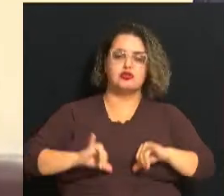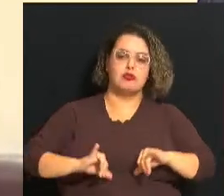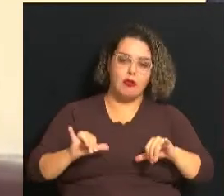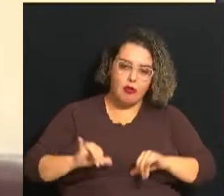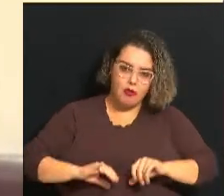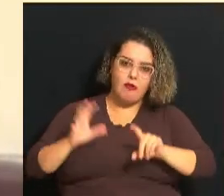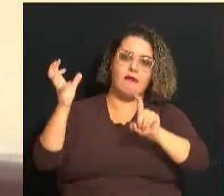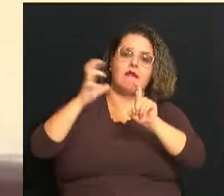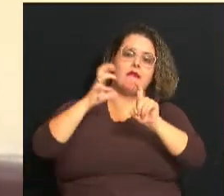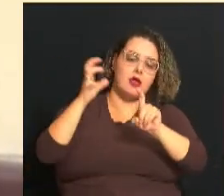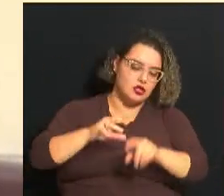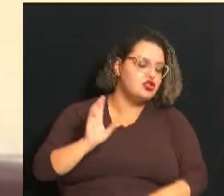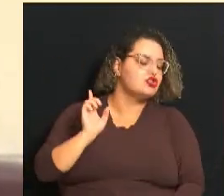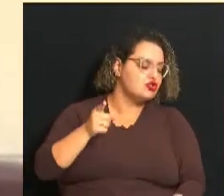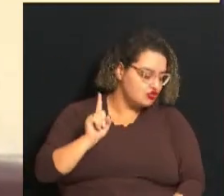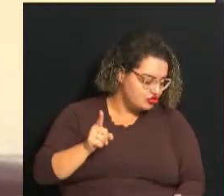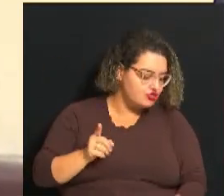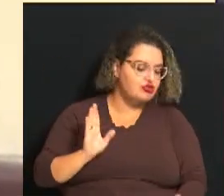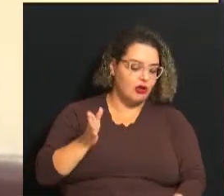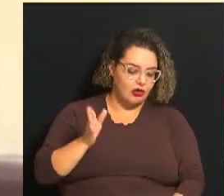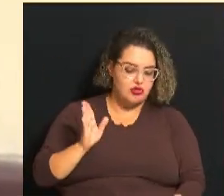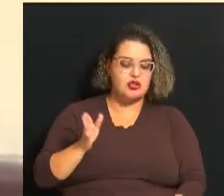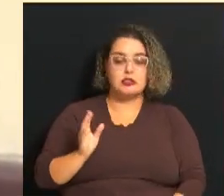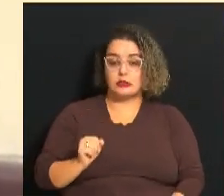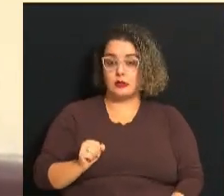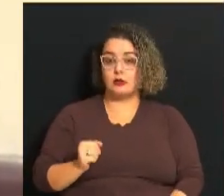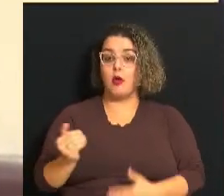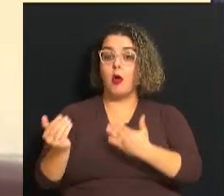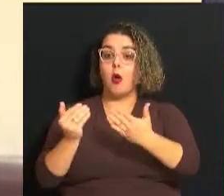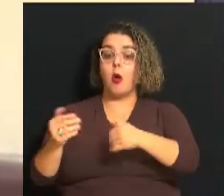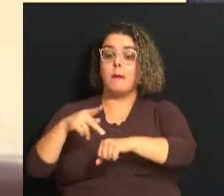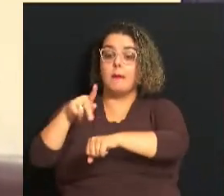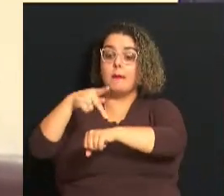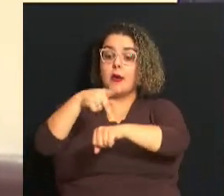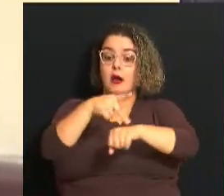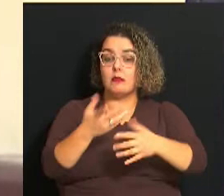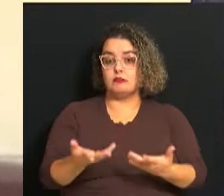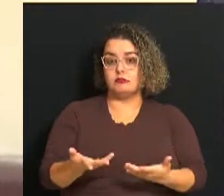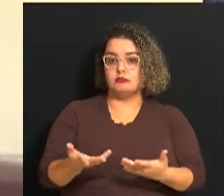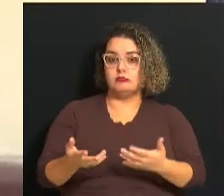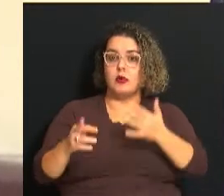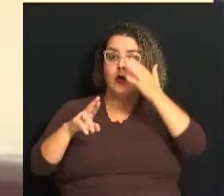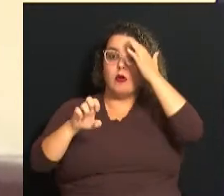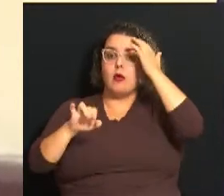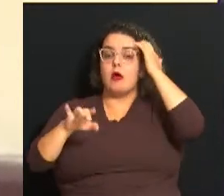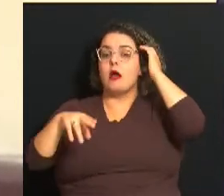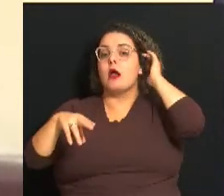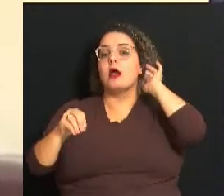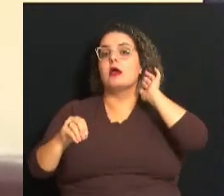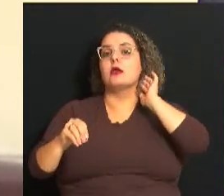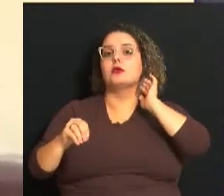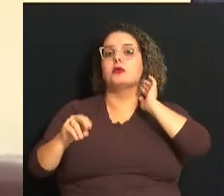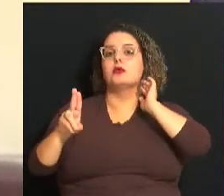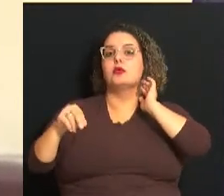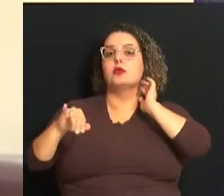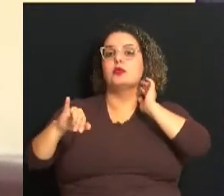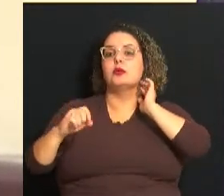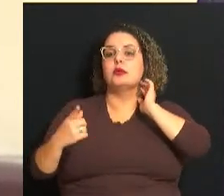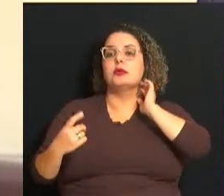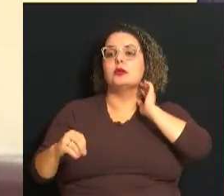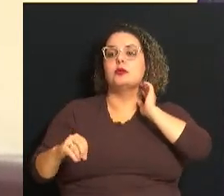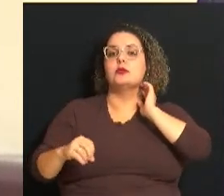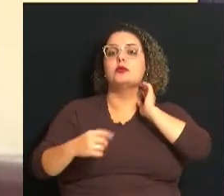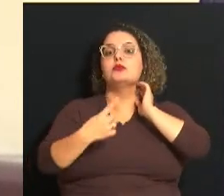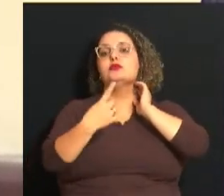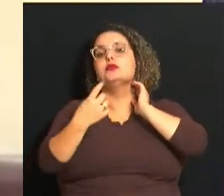gente compara isso com o restante de países do mundo a gente tem por exemplo é o Reino Unido com 16 por cento Suécia com dez